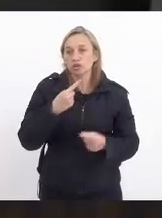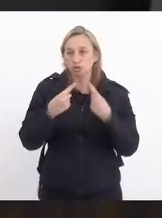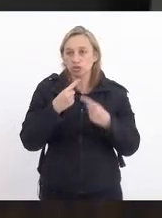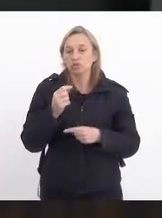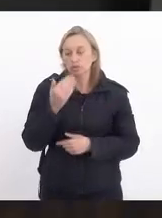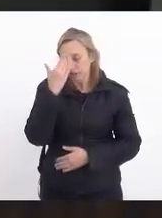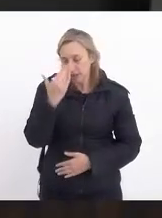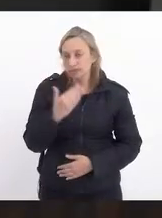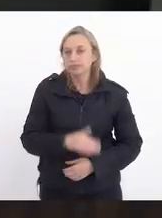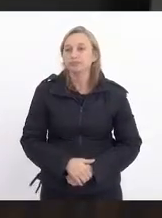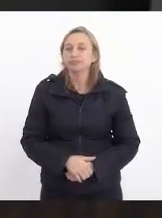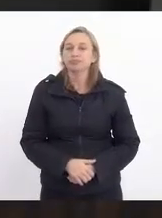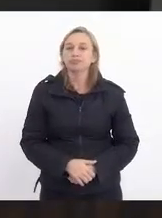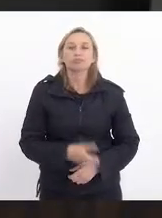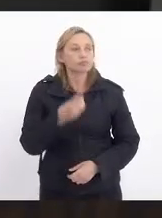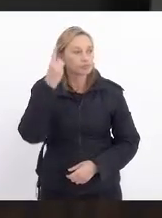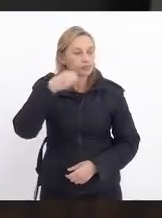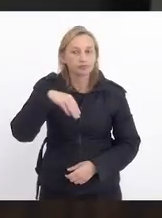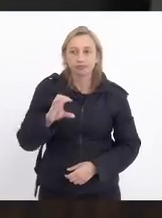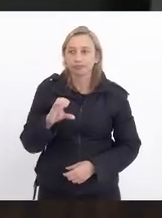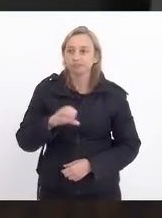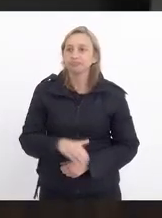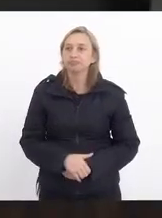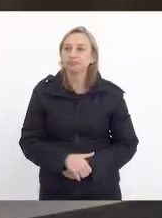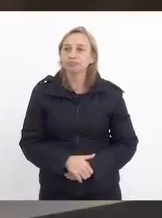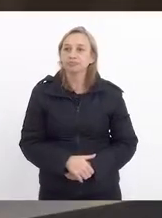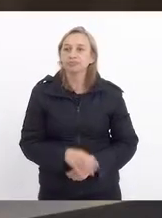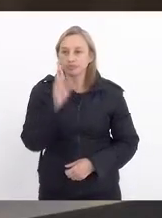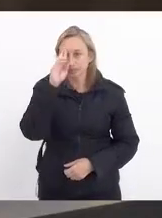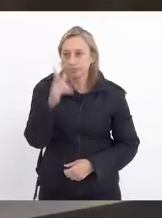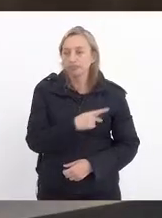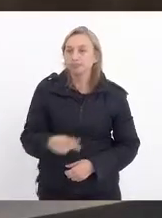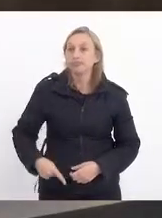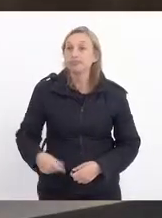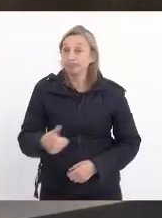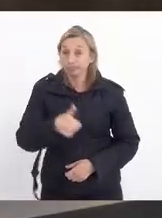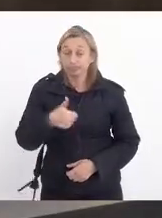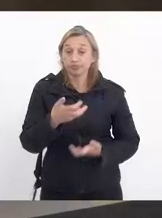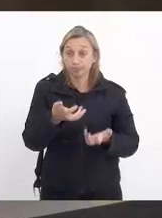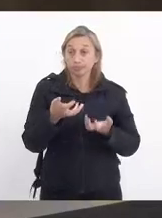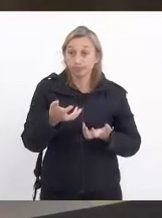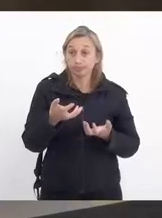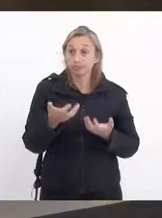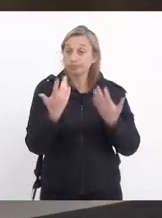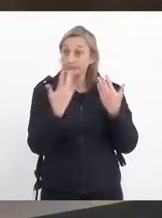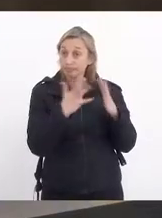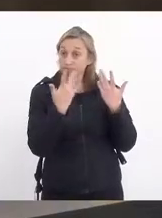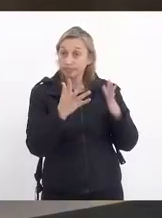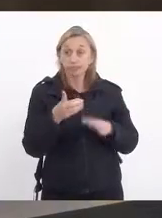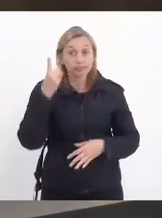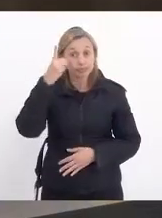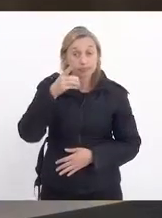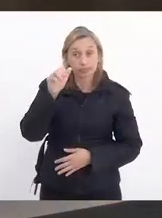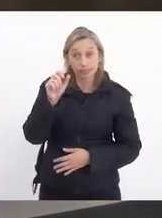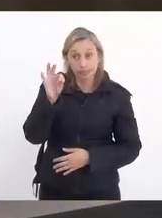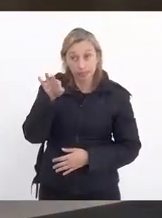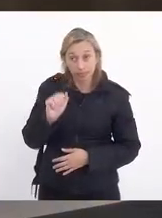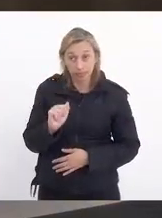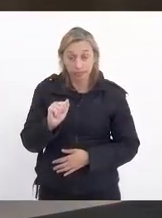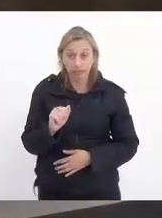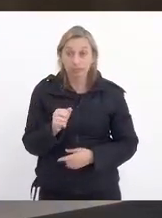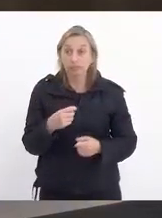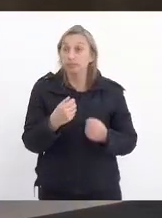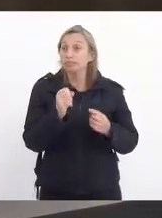na Tá certo obrigado Deputado Miki senhor presidente primeiro eu queria elogiar o deputado Átila Nunes